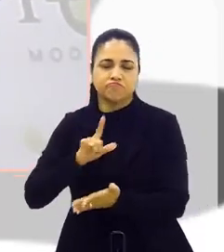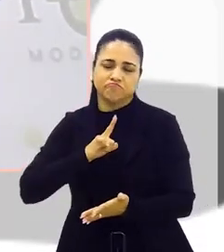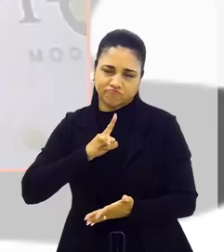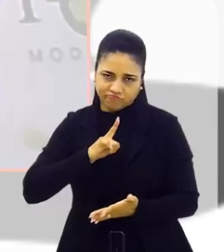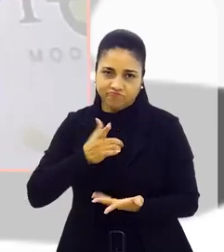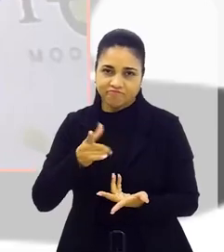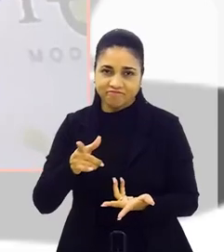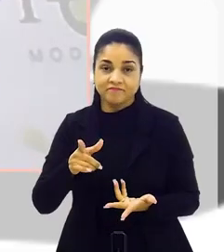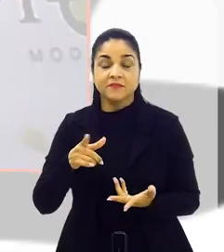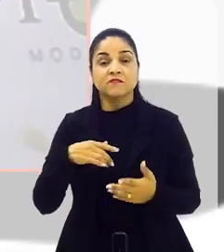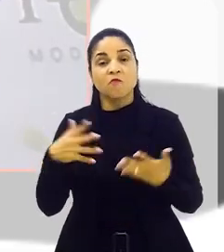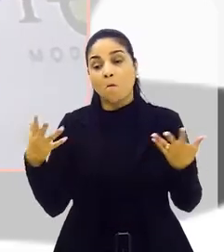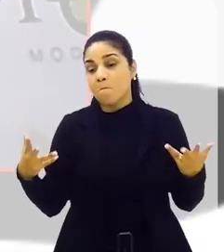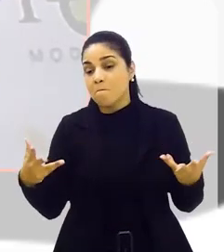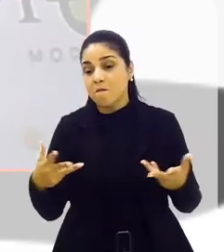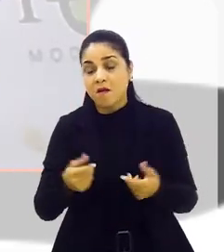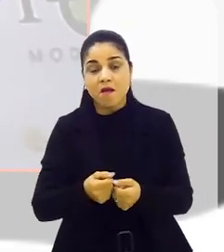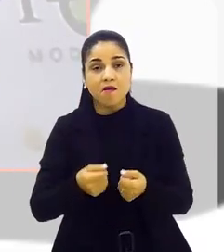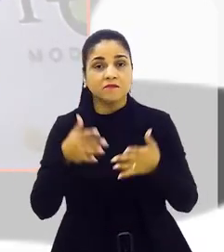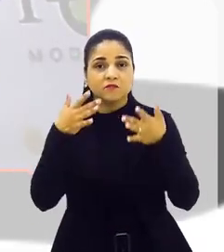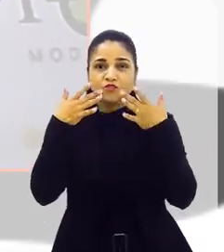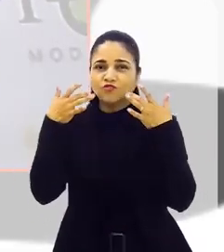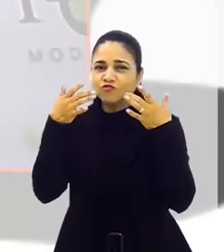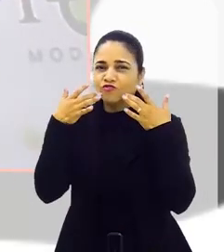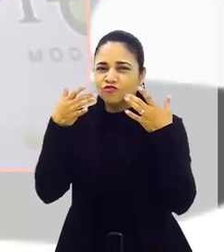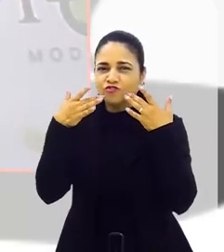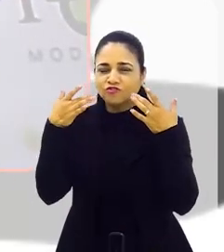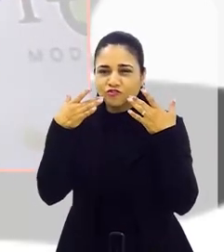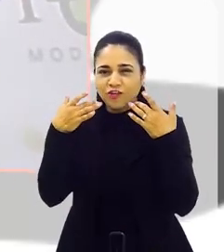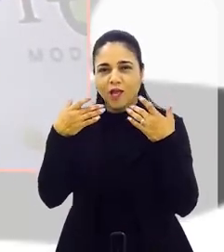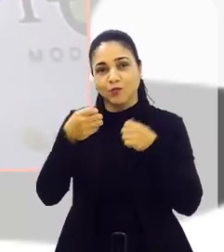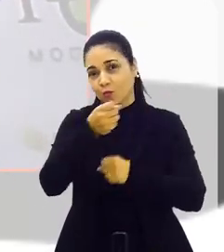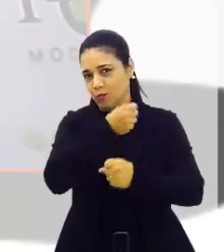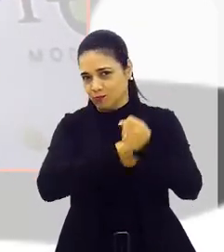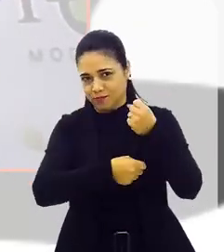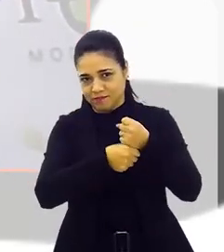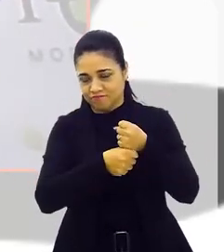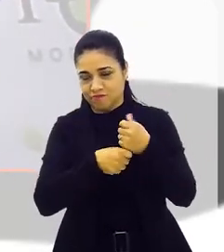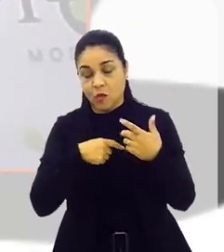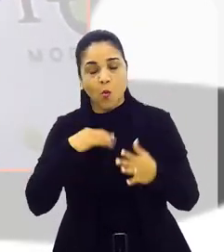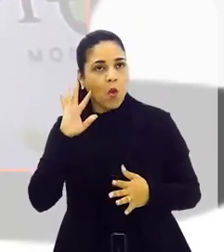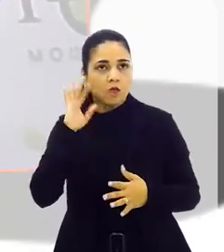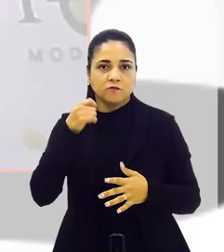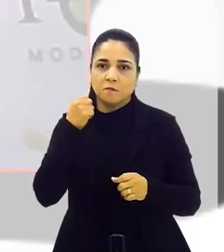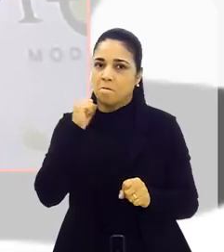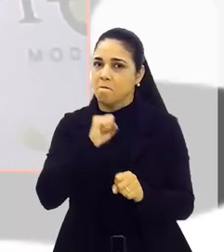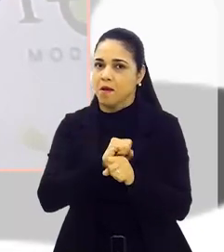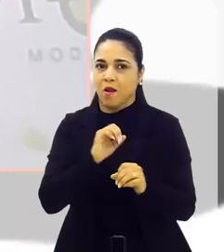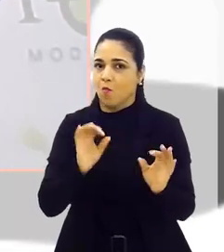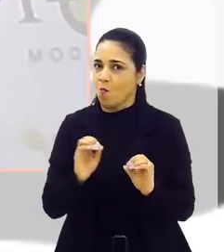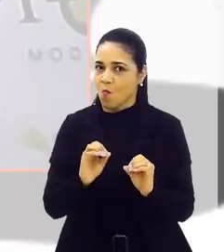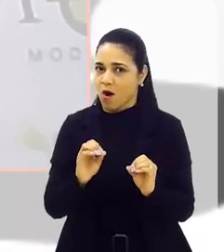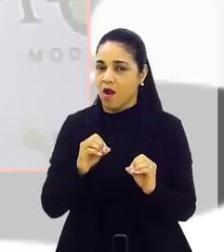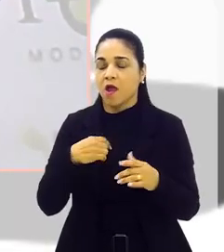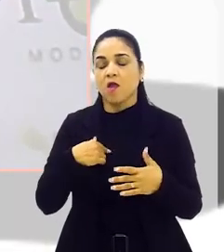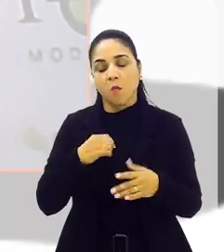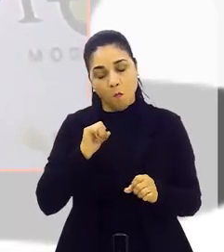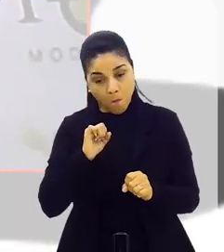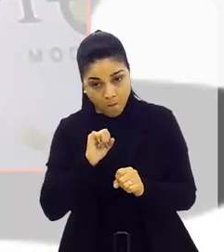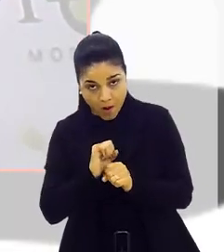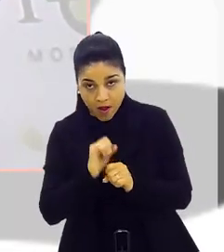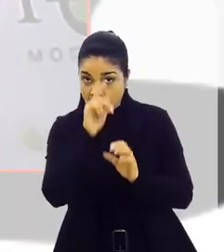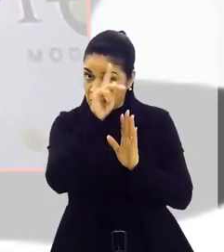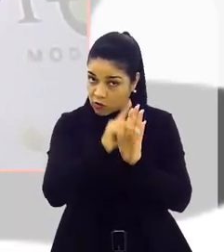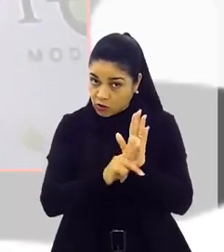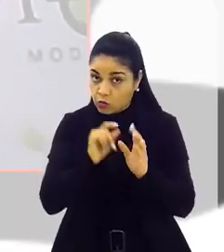existe de todas as formas. E foi maravilhoso, foi lindo, e eu resolvi não parar. O projeto deu uma parada, porque